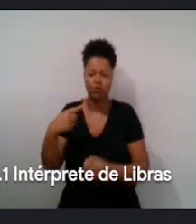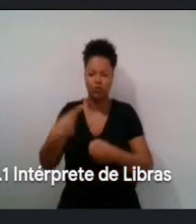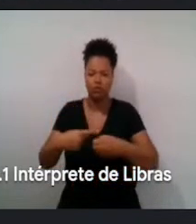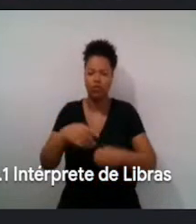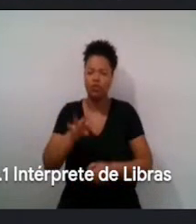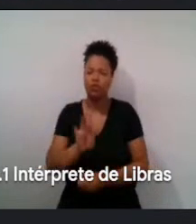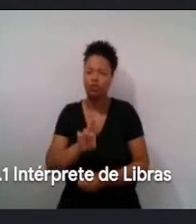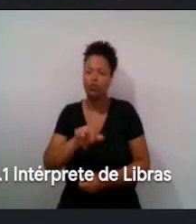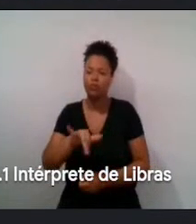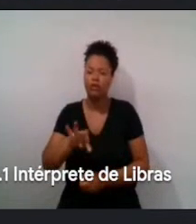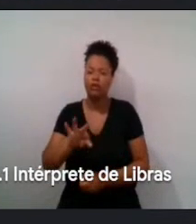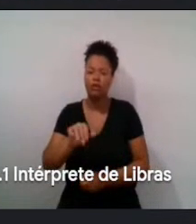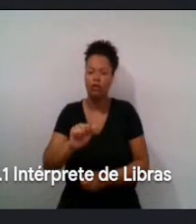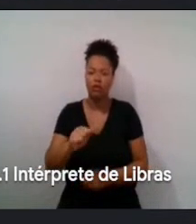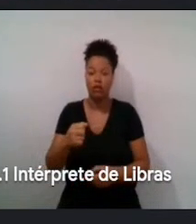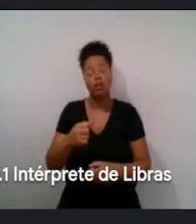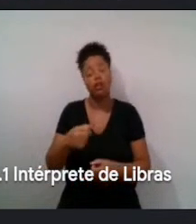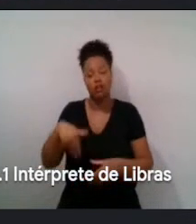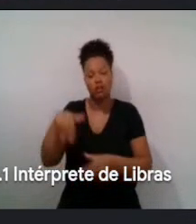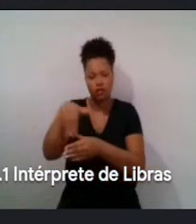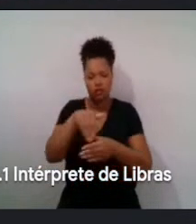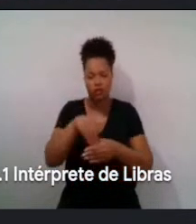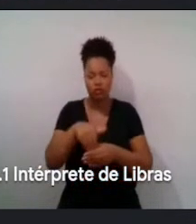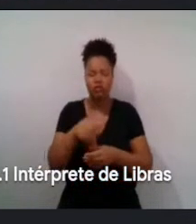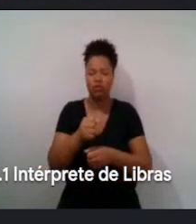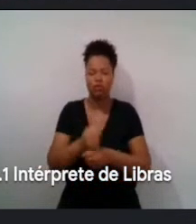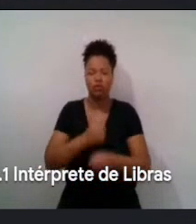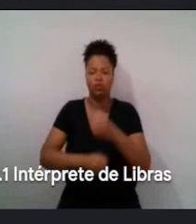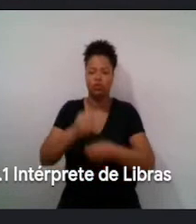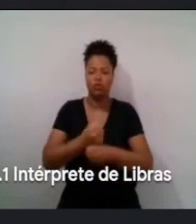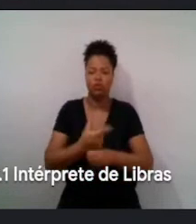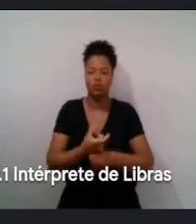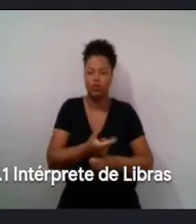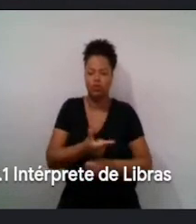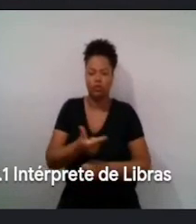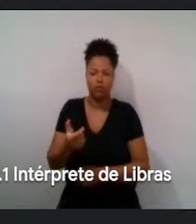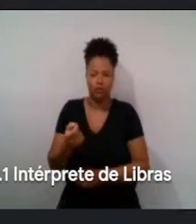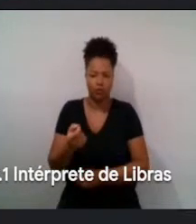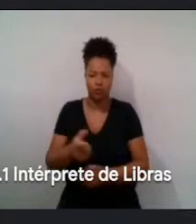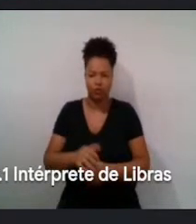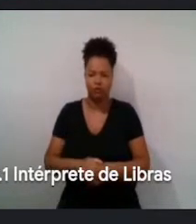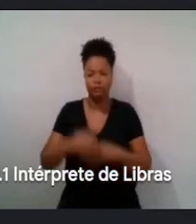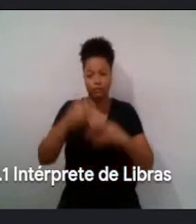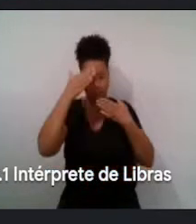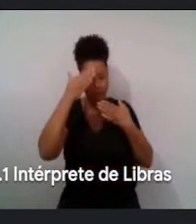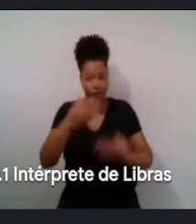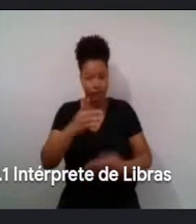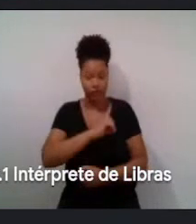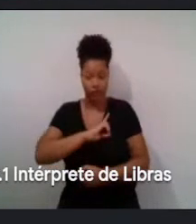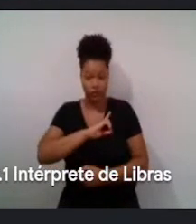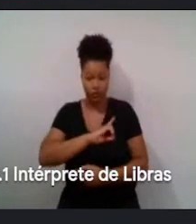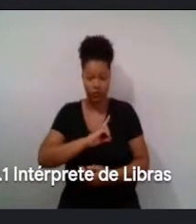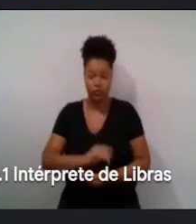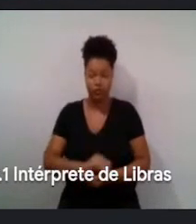municipais de 2020. É como voto, senhor presidente. Obrigado, desembargador Lamounier.